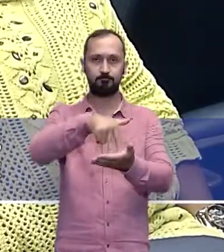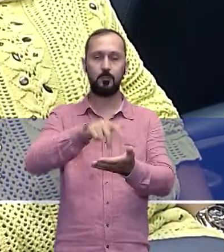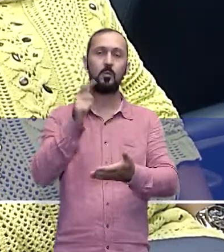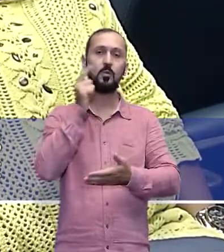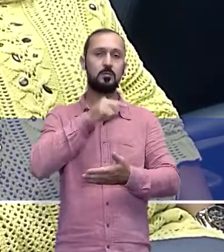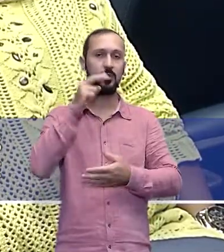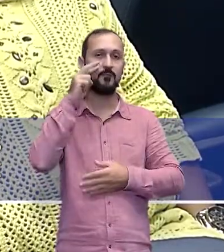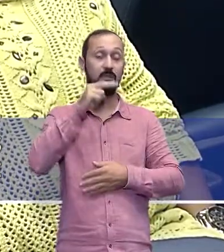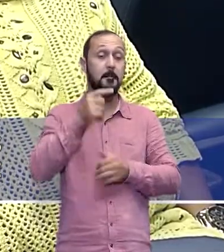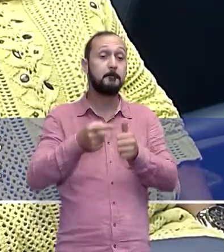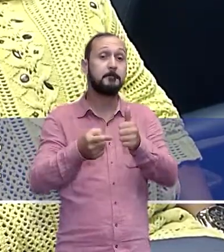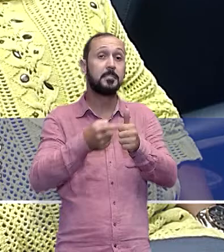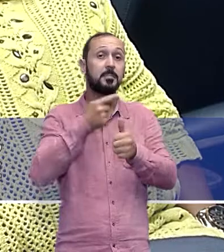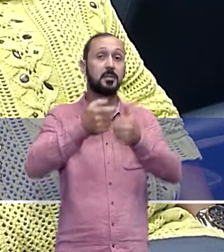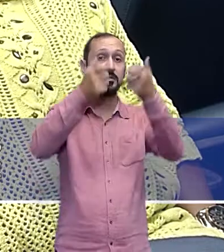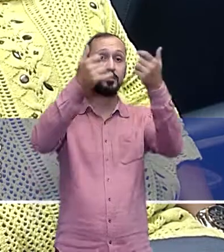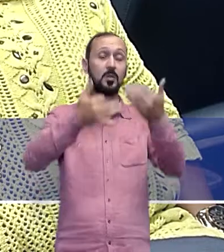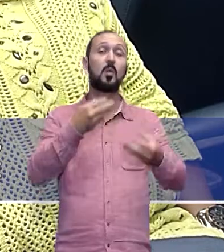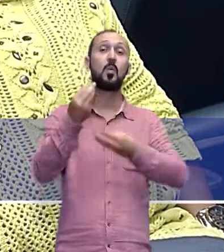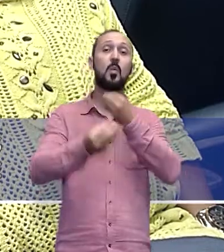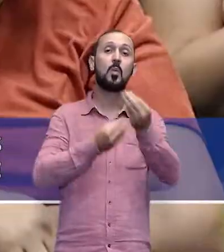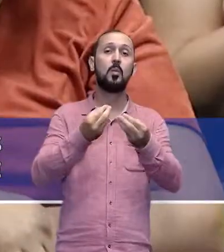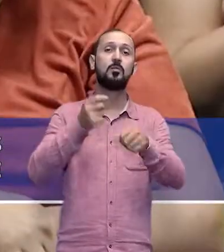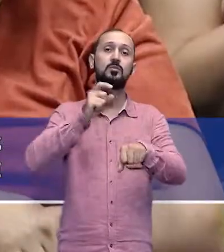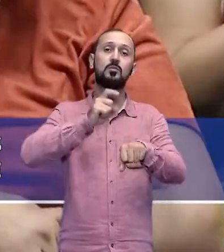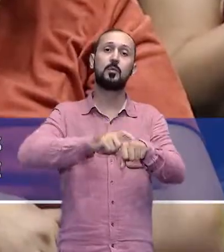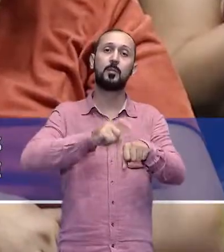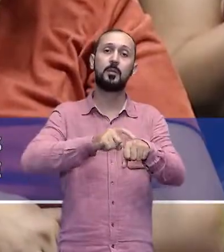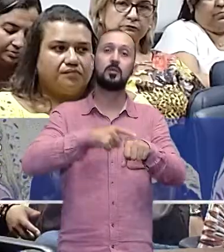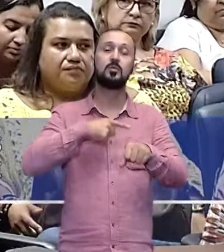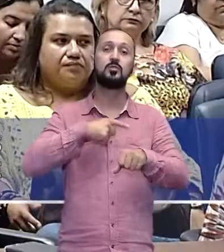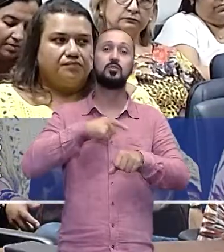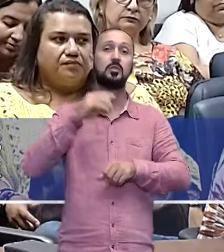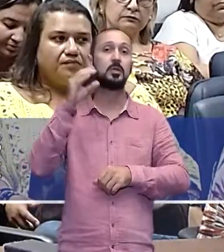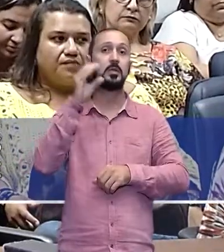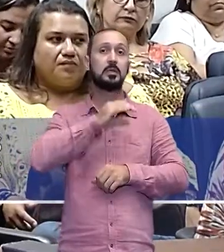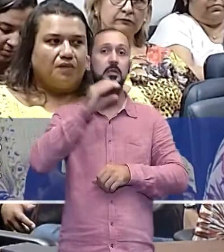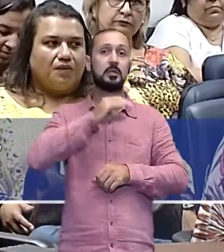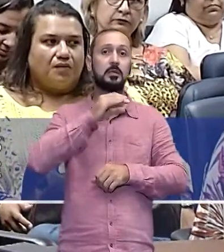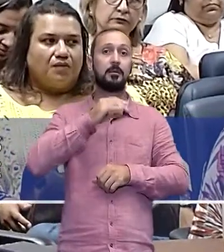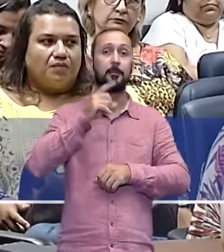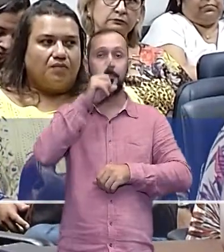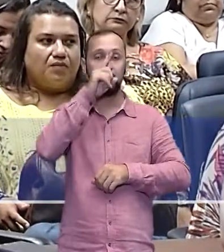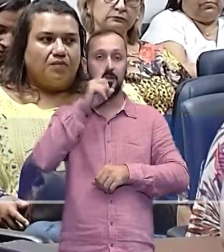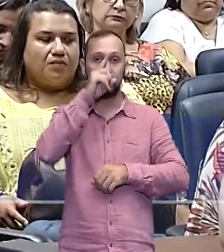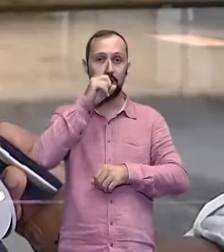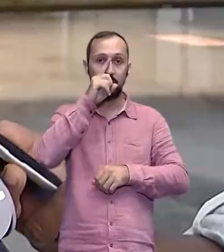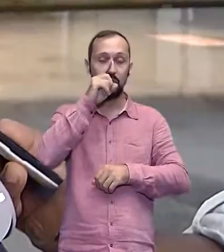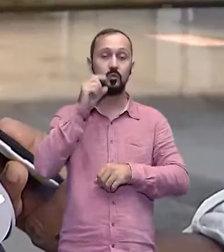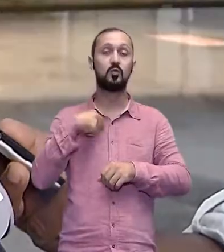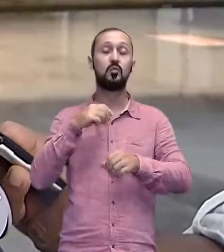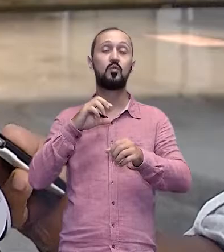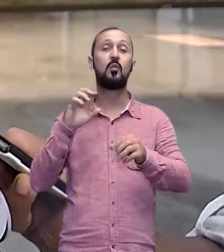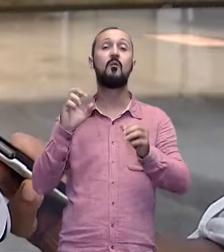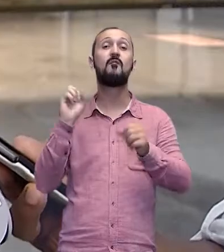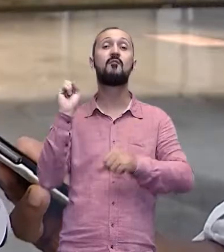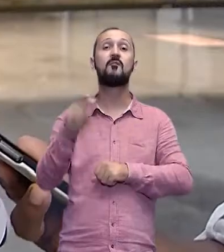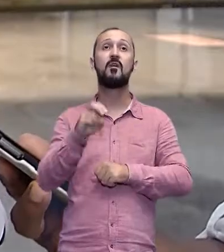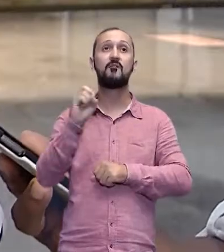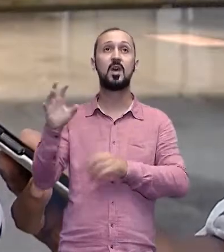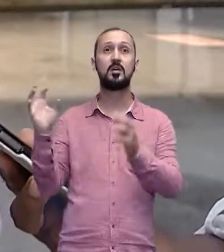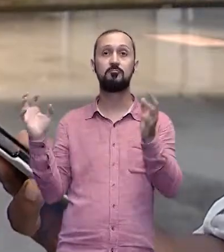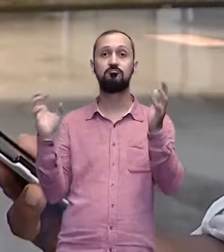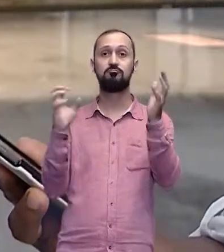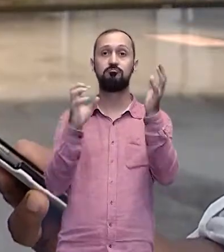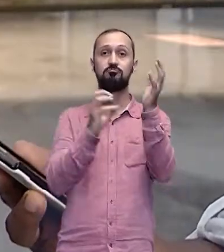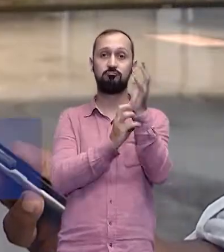plenário também pôde ouvir em primeira mão sobre o atual estágio dos casos suspeitos de coronavírus no estado. Houve um